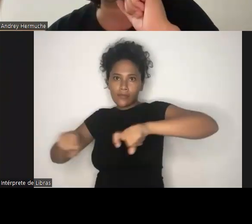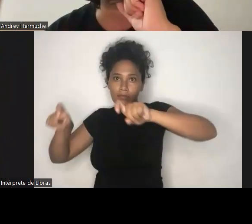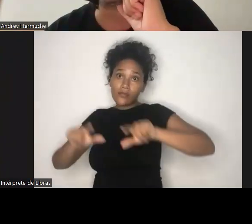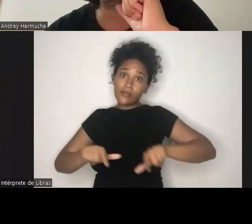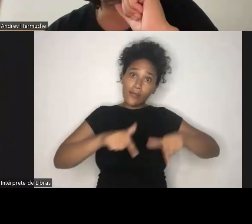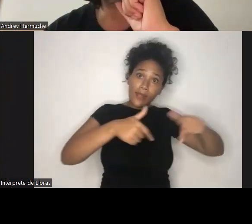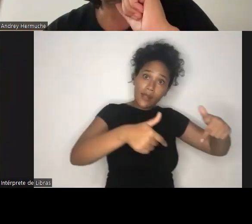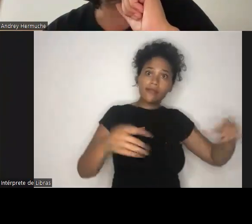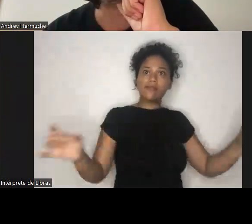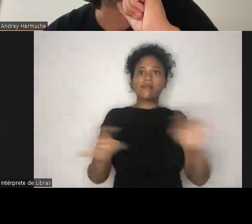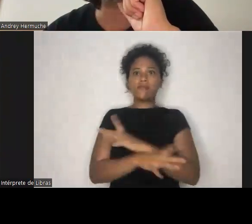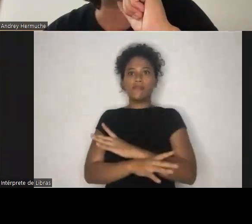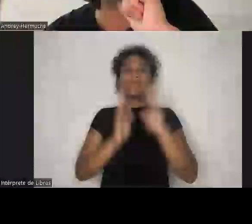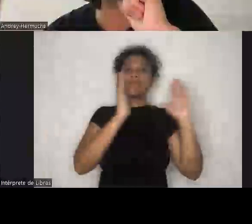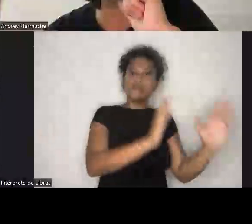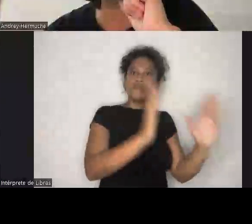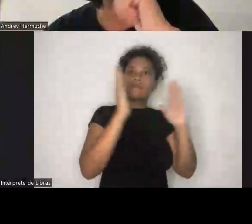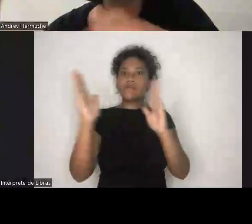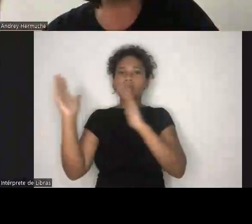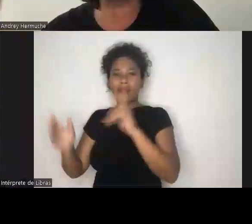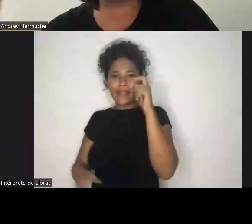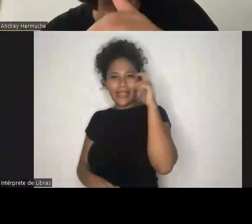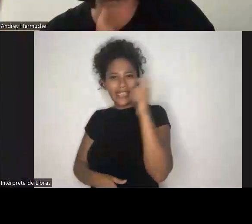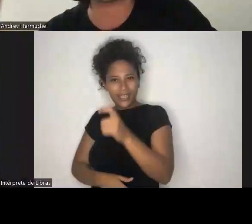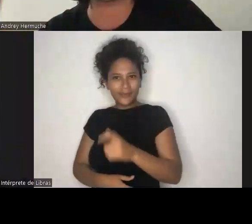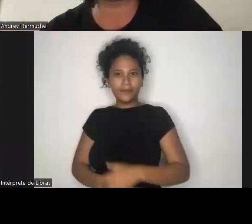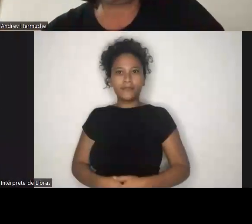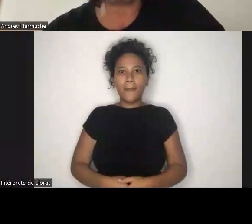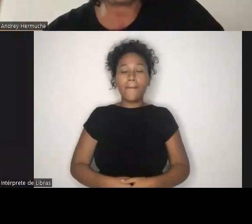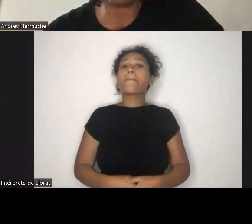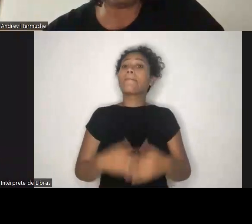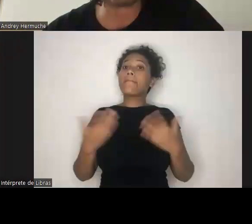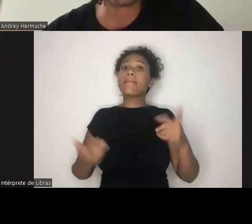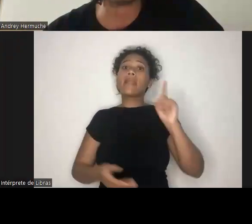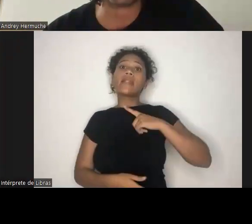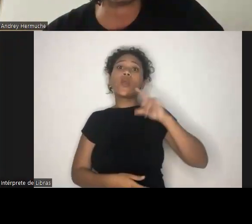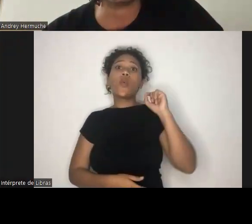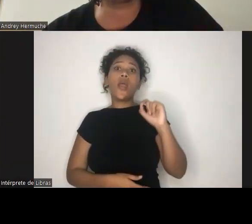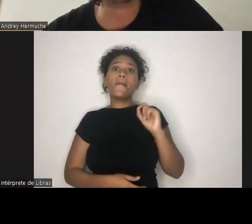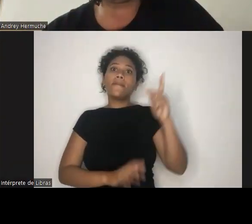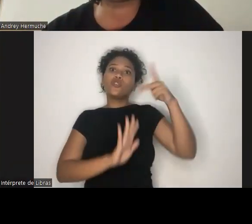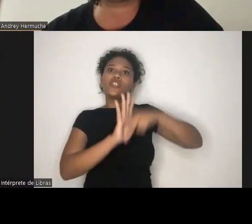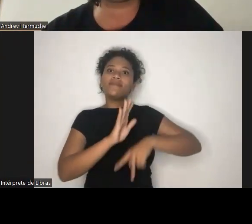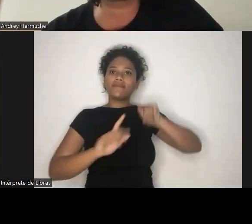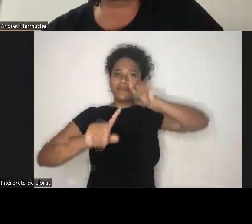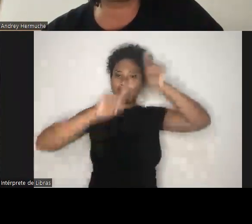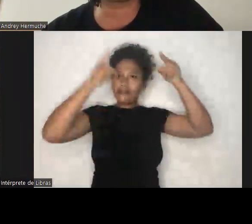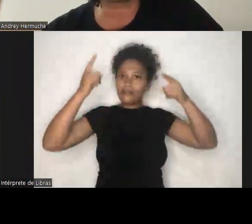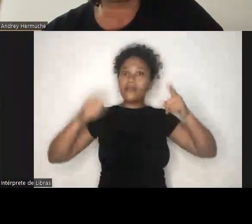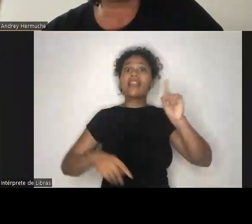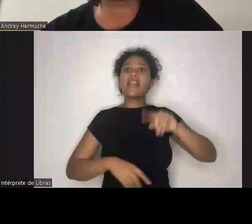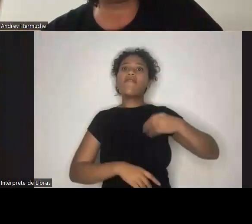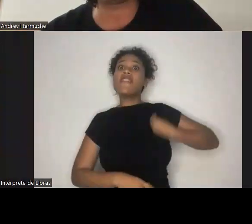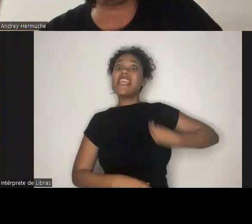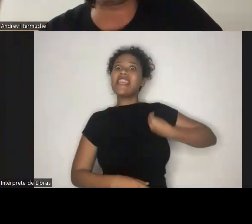o resultado final Então olha que interessante você vê que se mantém o projeto criativo ele vai ganhando vida